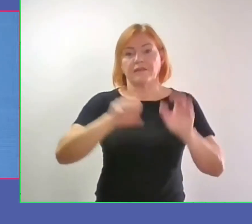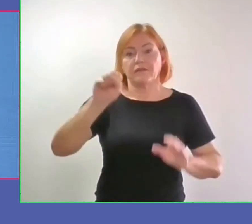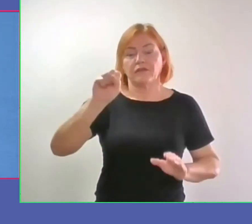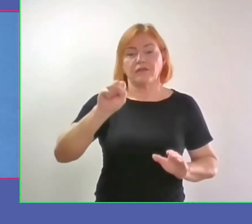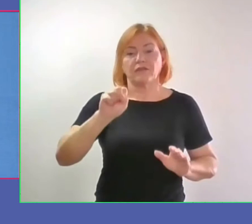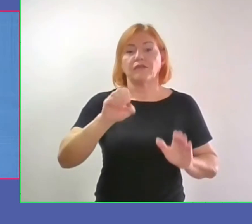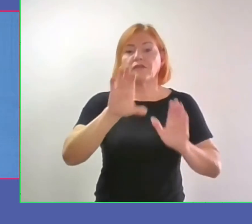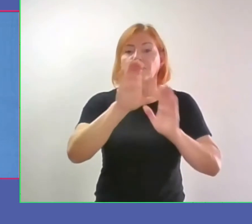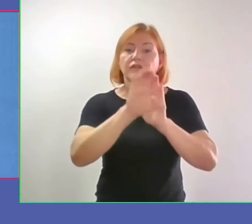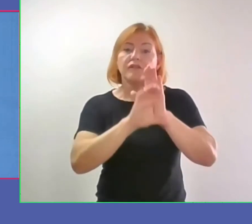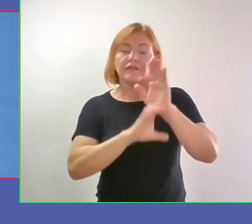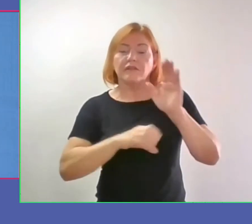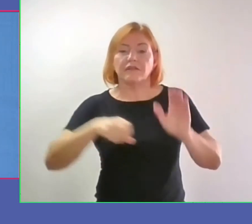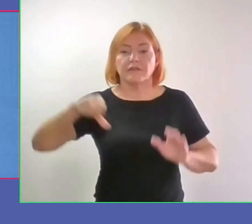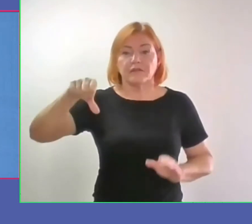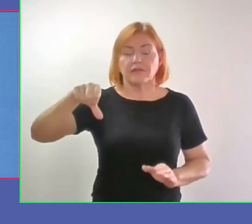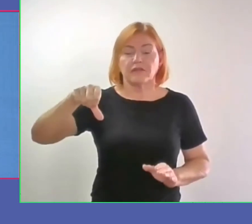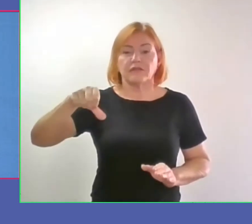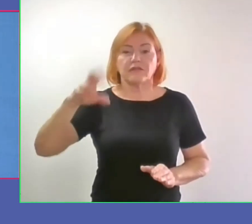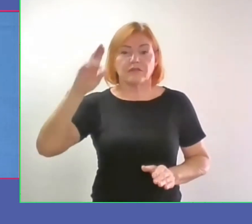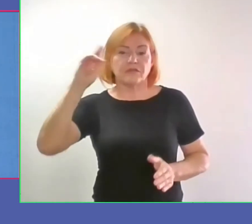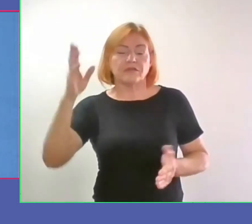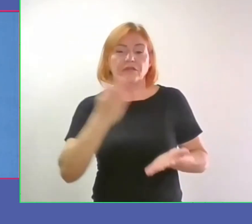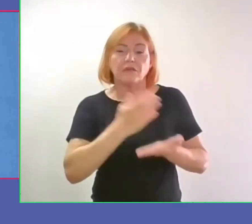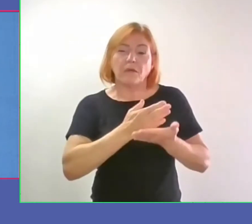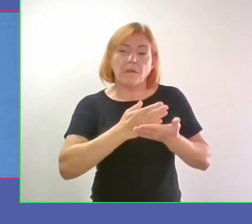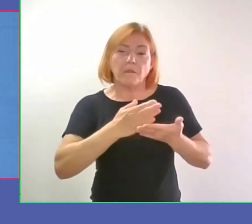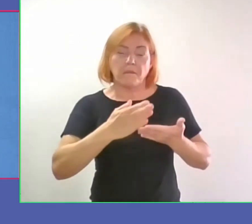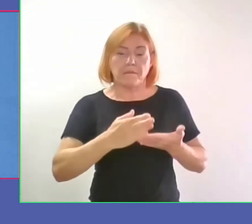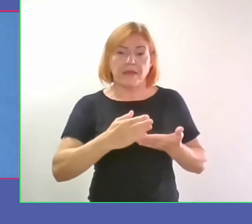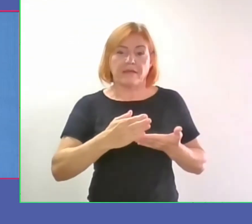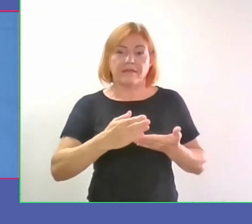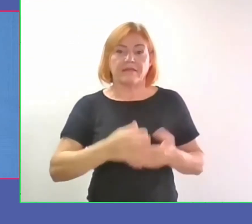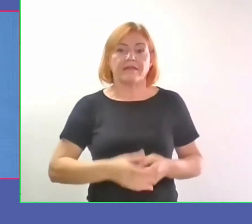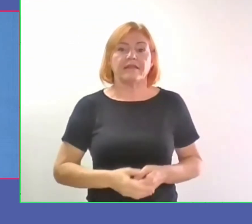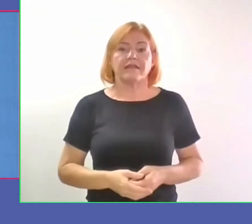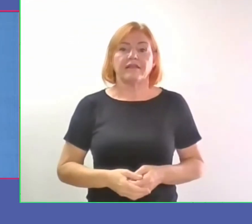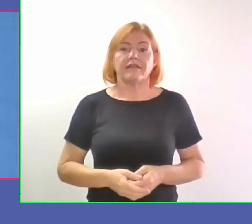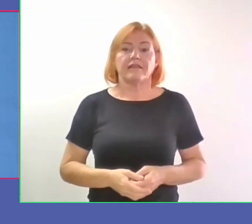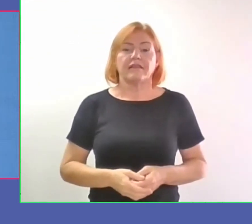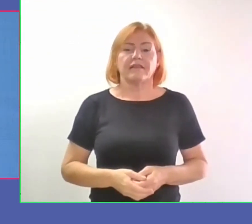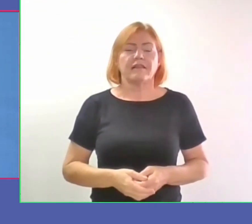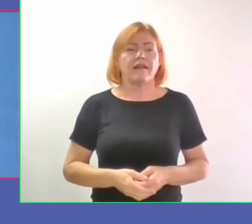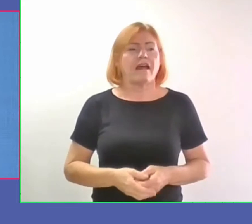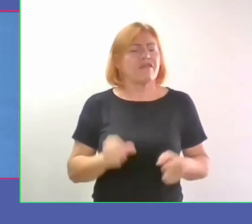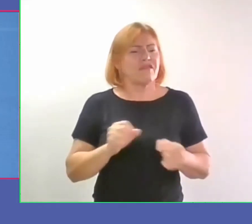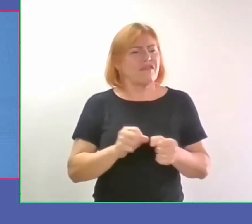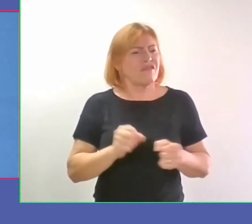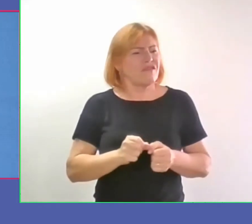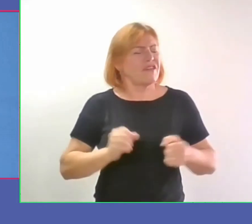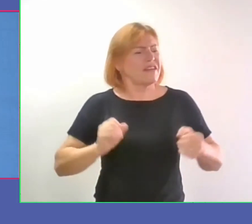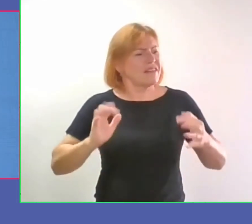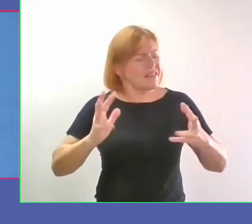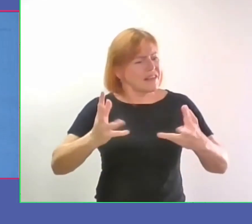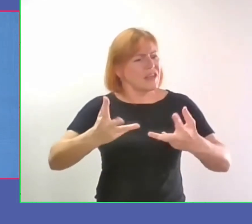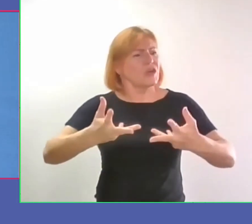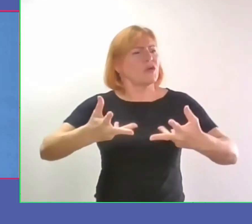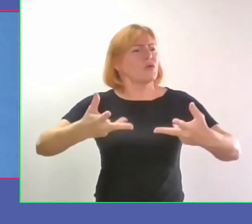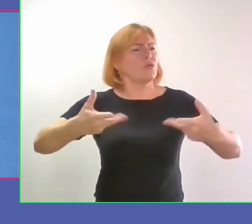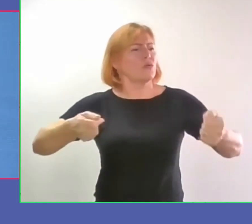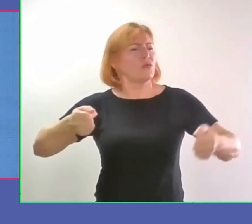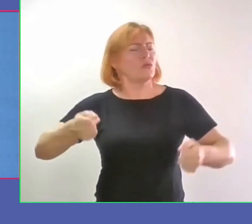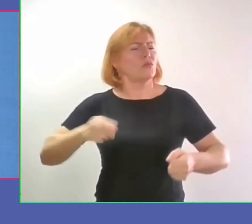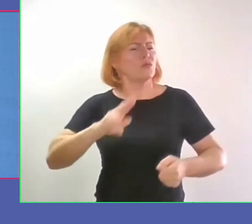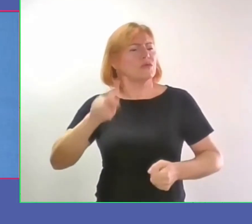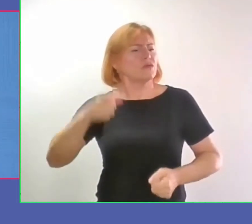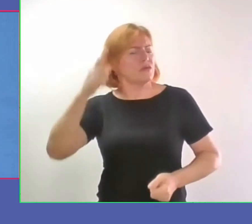começa a efetuar diversas curas com a sua autoridade como rei do reino